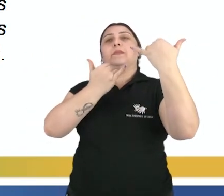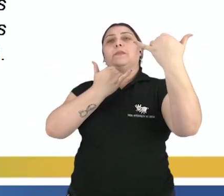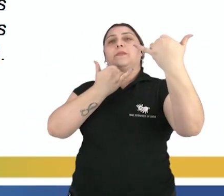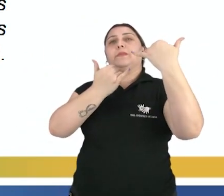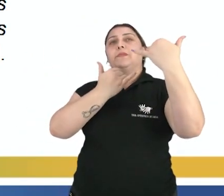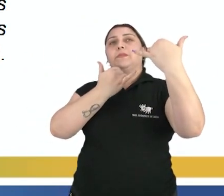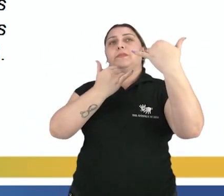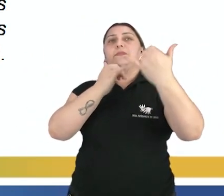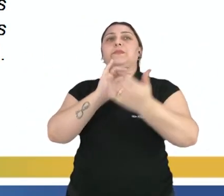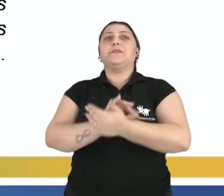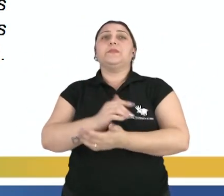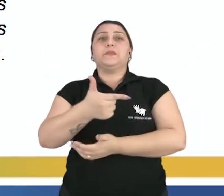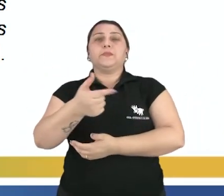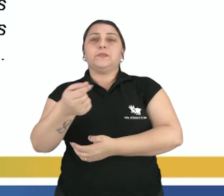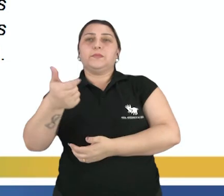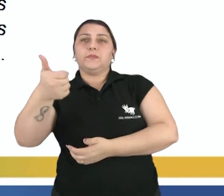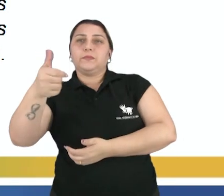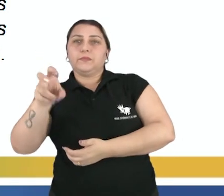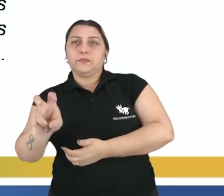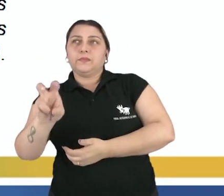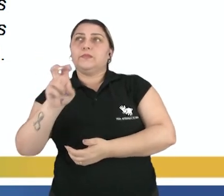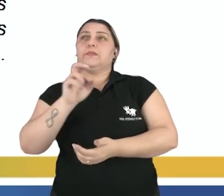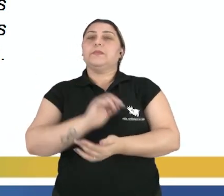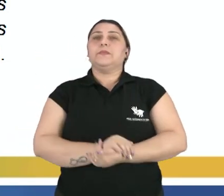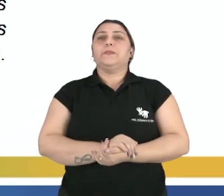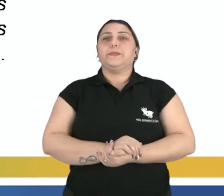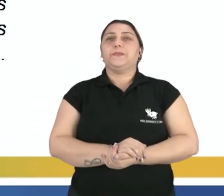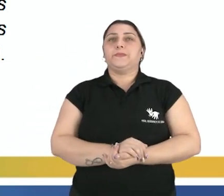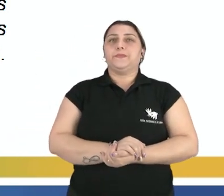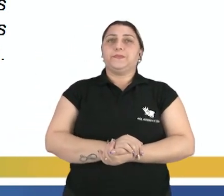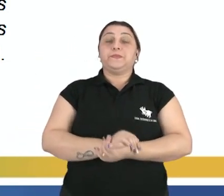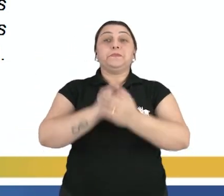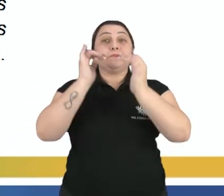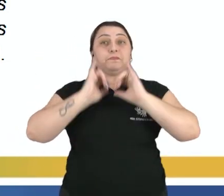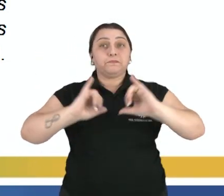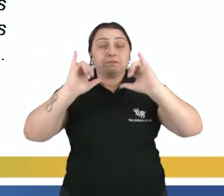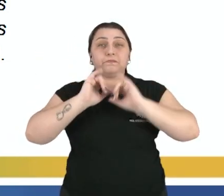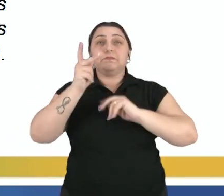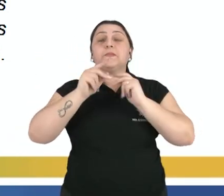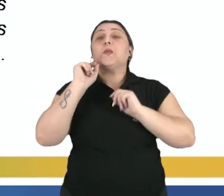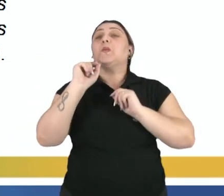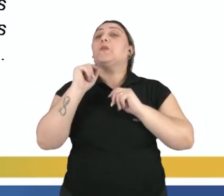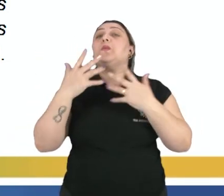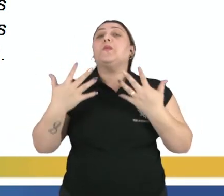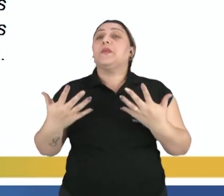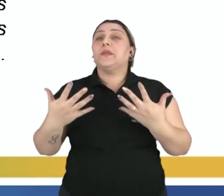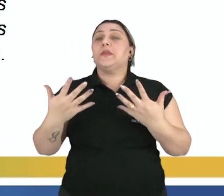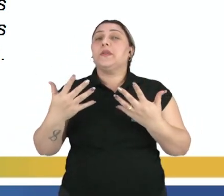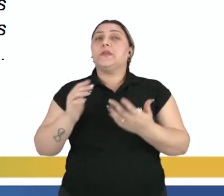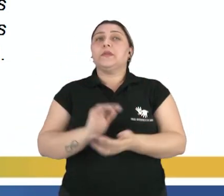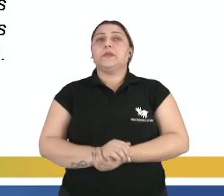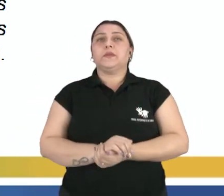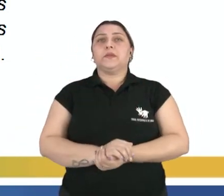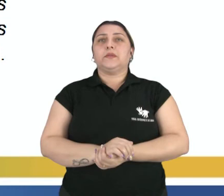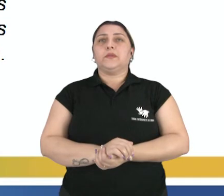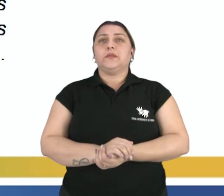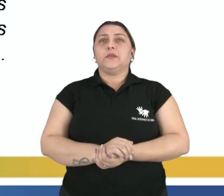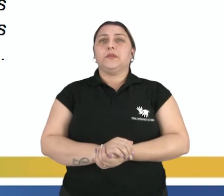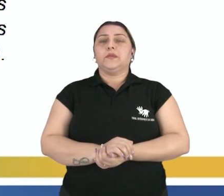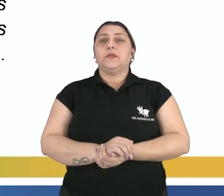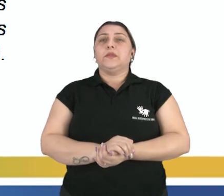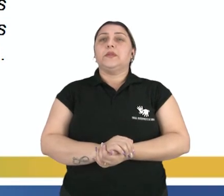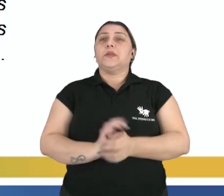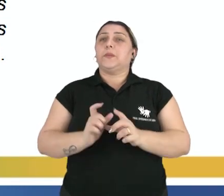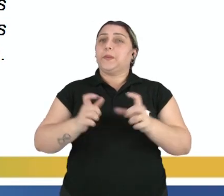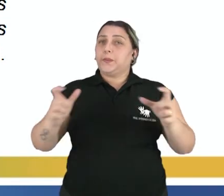Instituto Brasileiro de Geografia e Estatística, IBGE, em 2015. Essa informação está falando aí sobre a questão de que